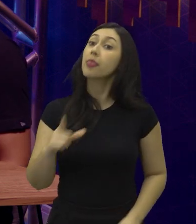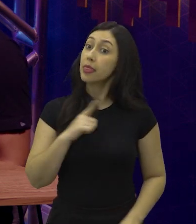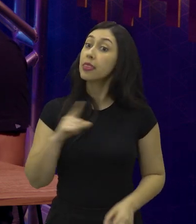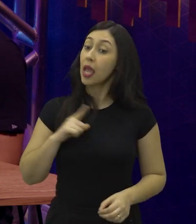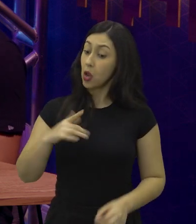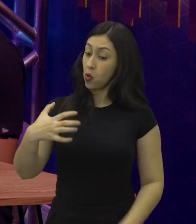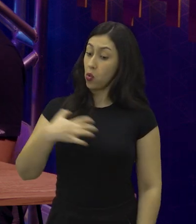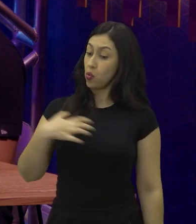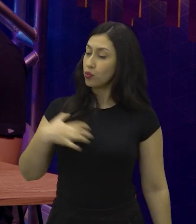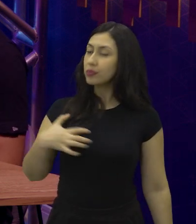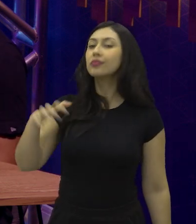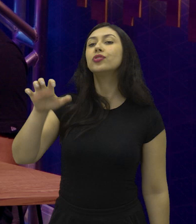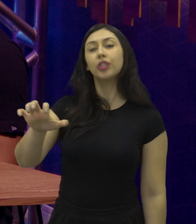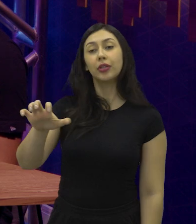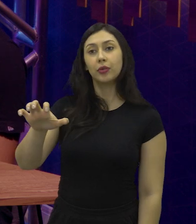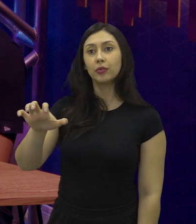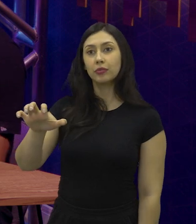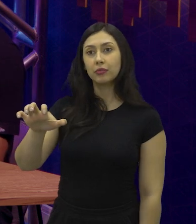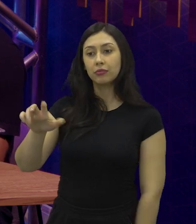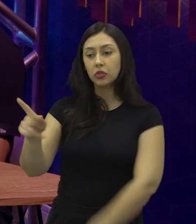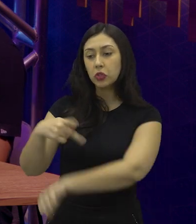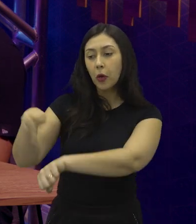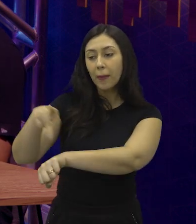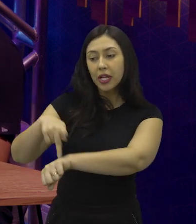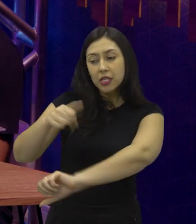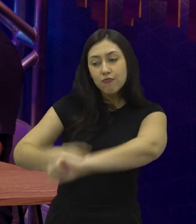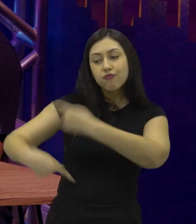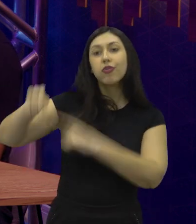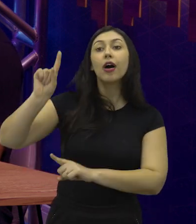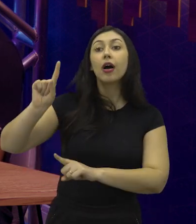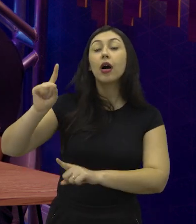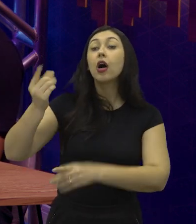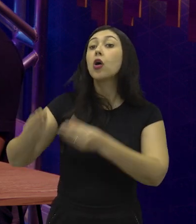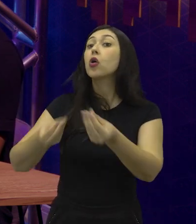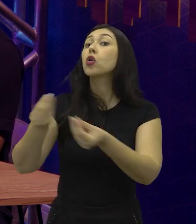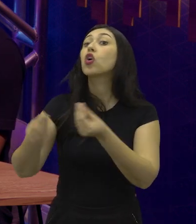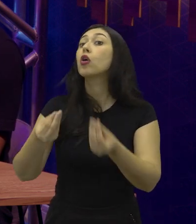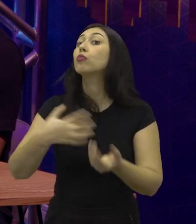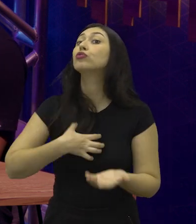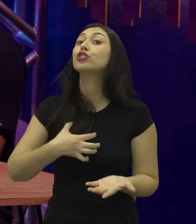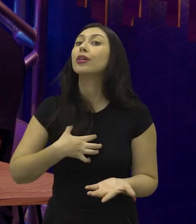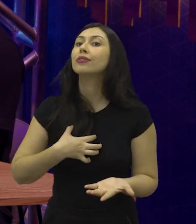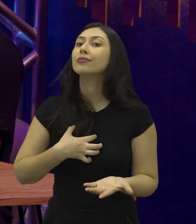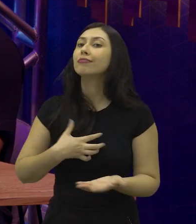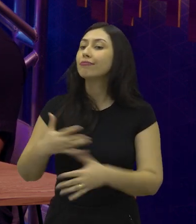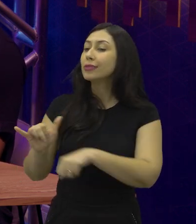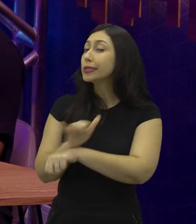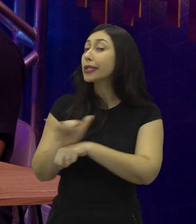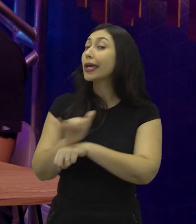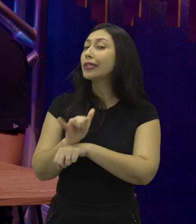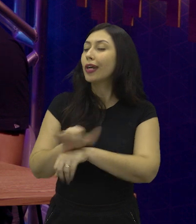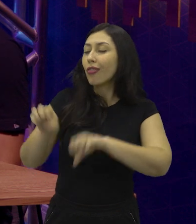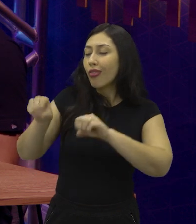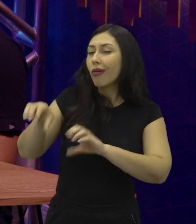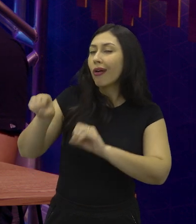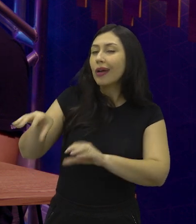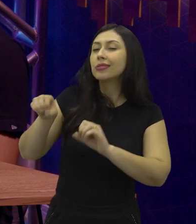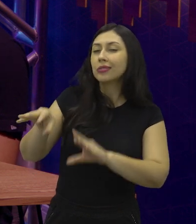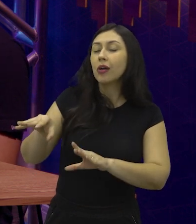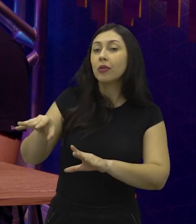Existe um caminho para melhorar um país. É investir em educação. E aí, inevitavelmente, é